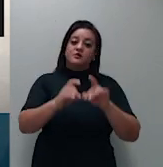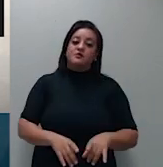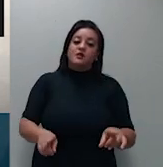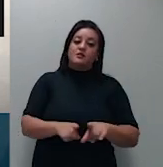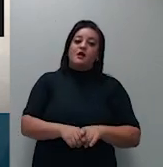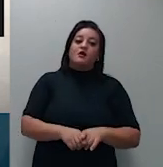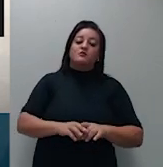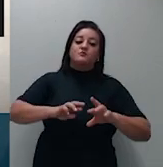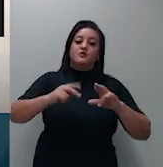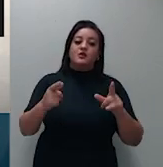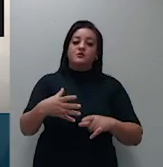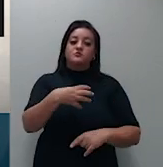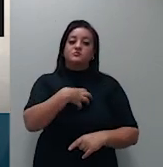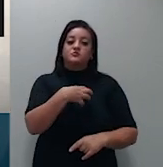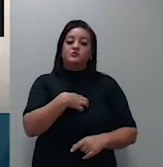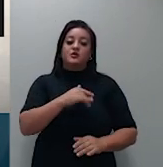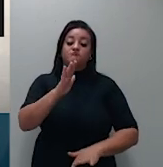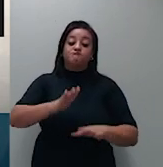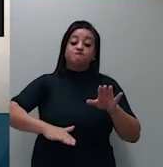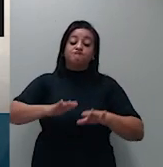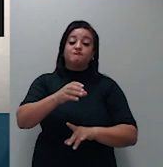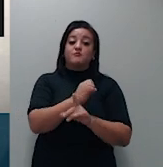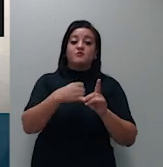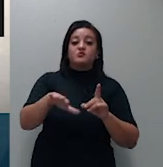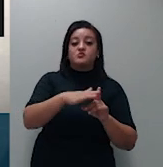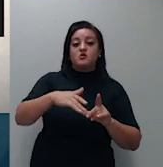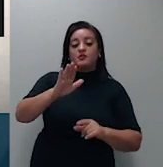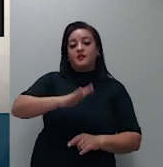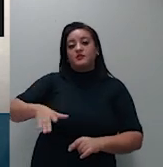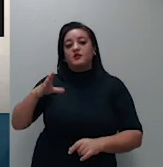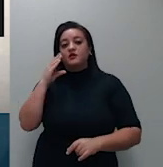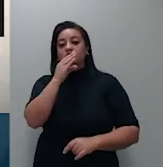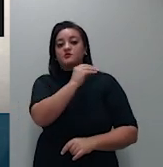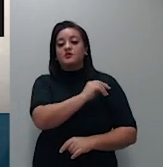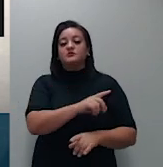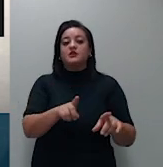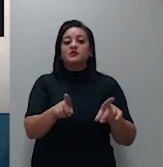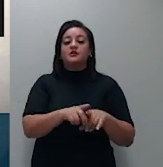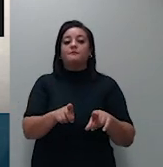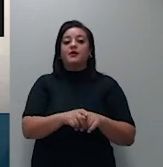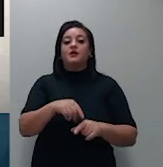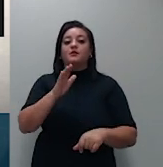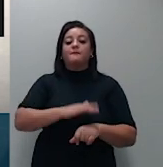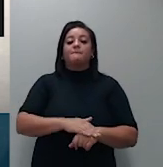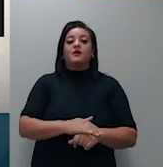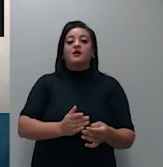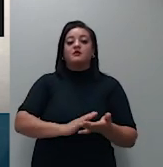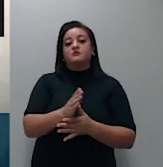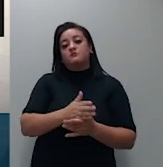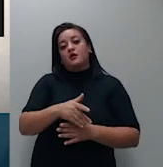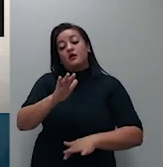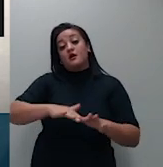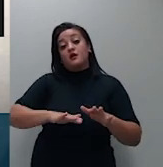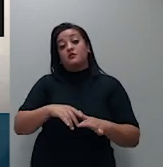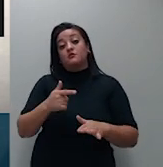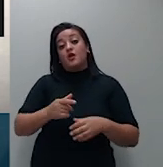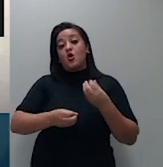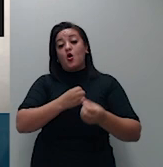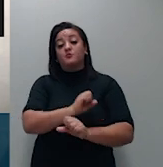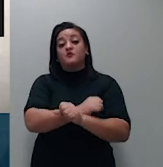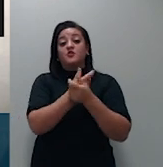de vulnerabilidade social da Criança e do Adolescente na maior parte das vezes em capaz de defender seus próprios